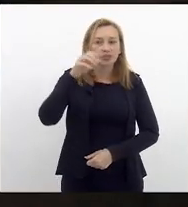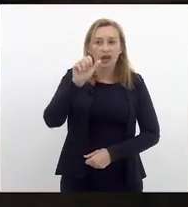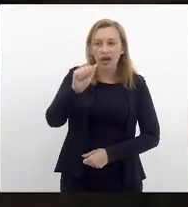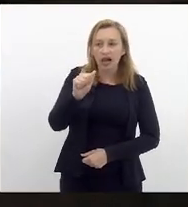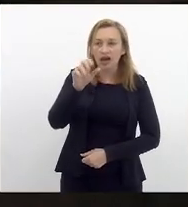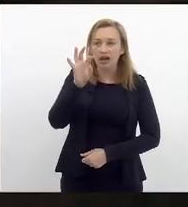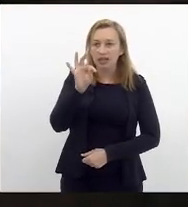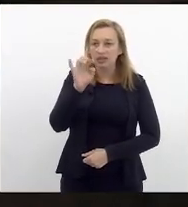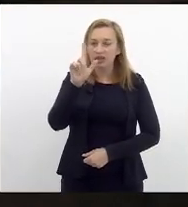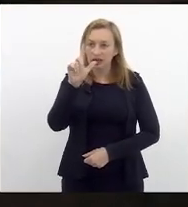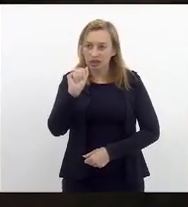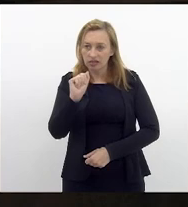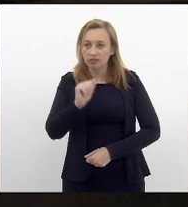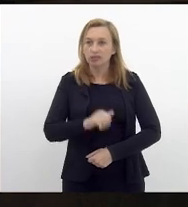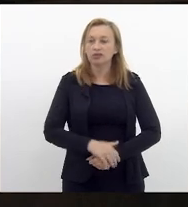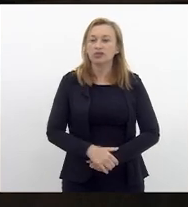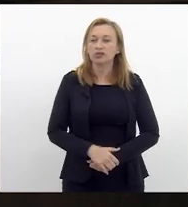Nunes.